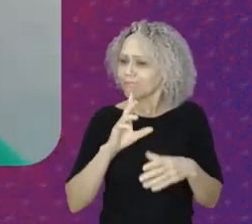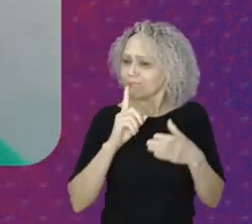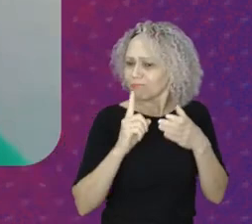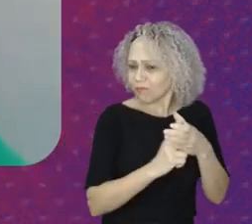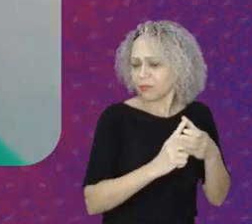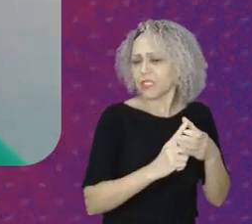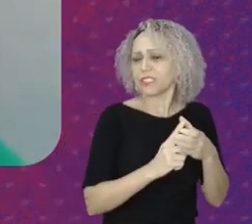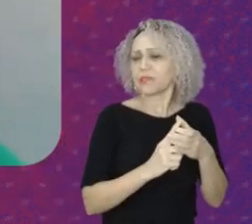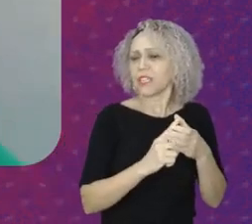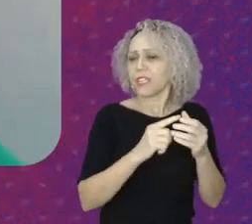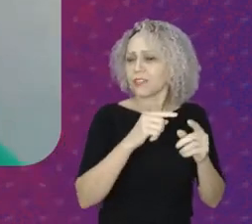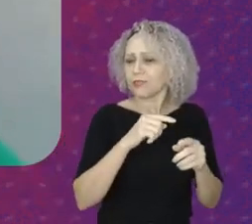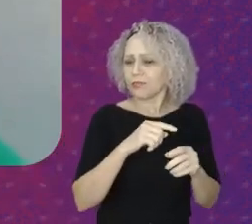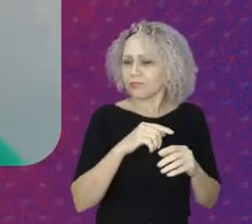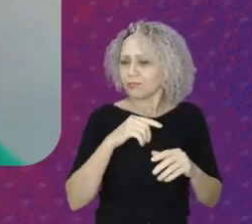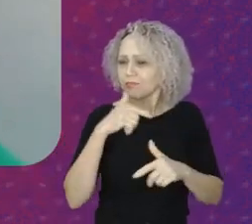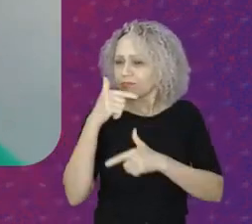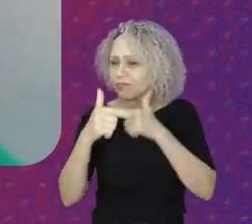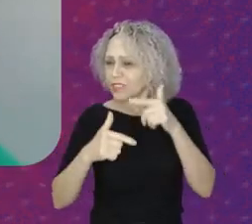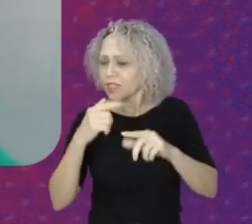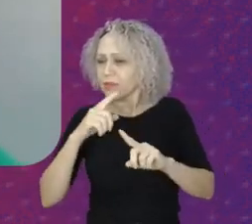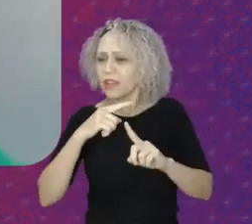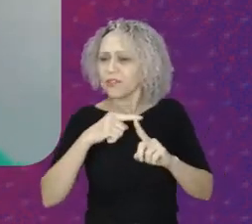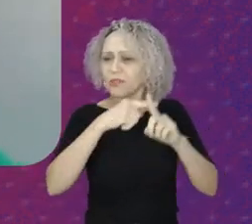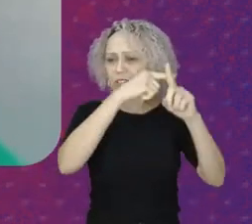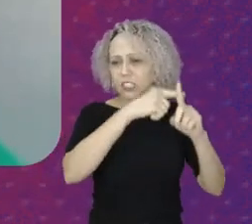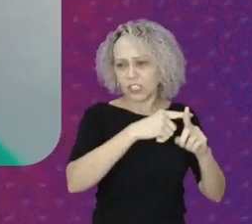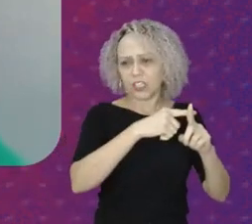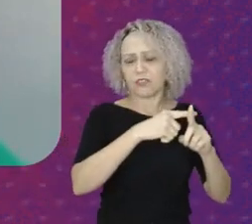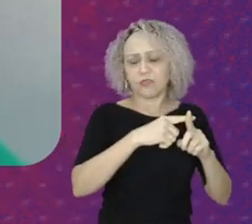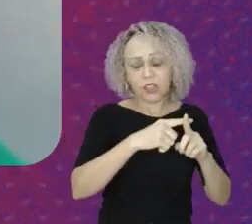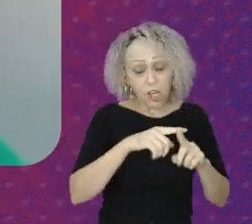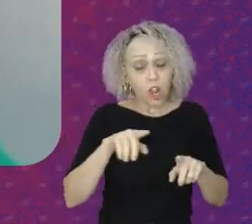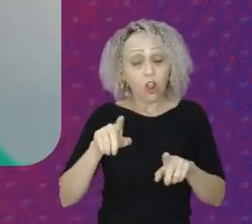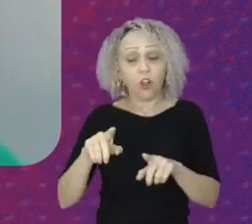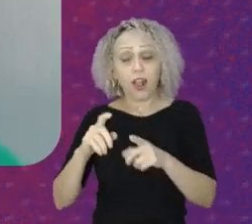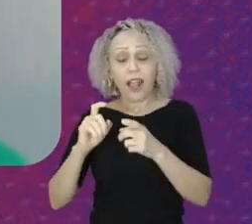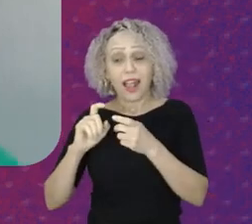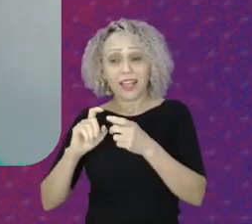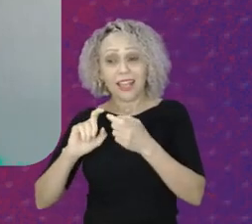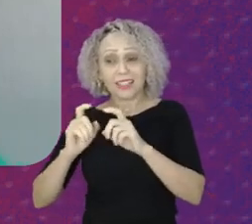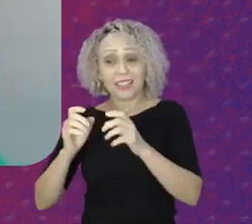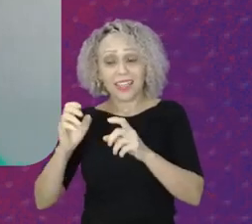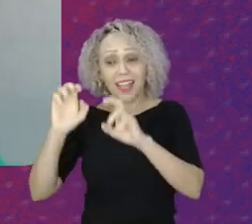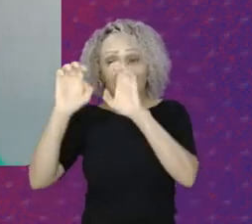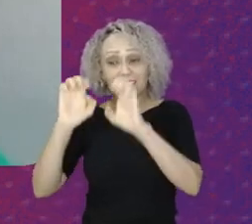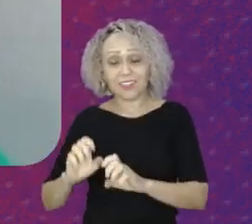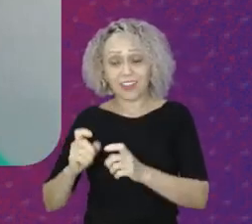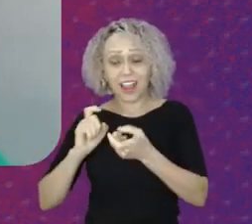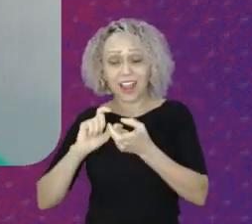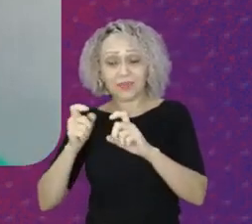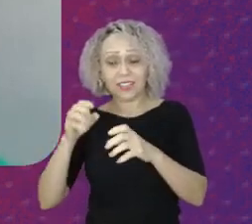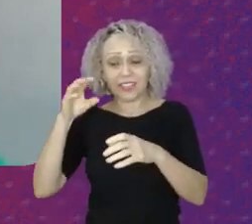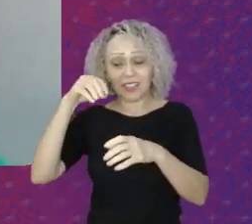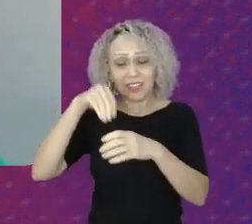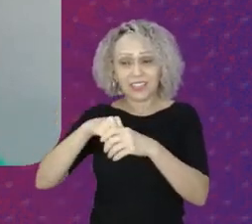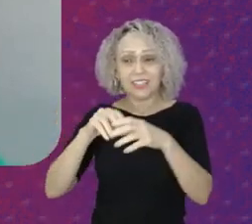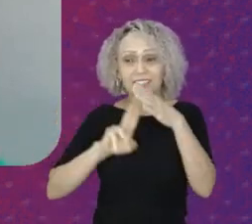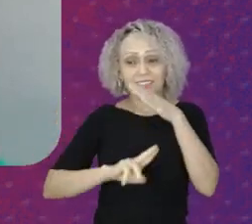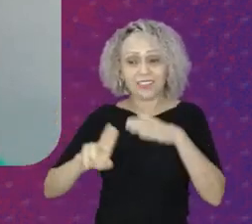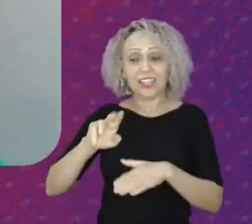Então, até isso nós fizemos. Nós alteramos até a estrutura administrativa das universidades. Fica